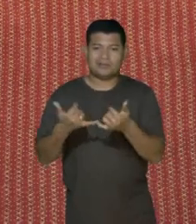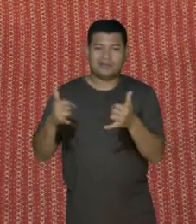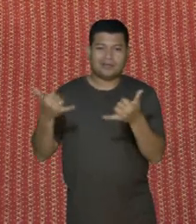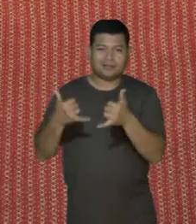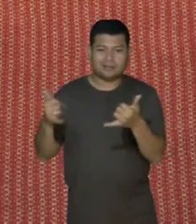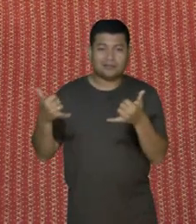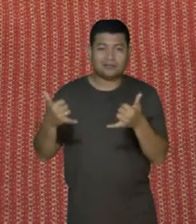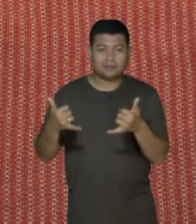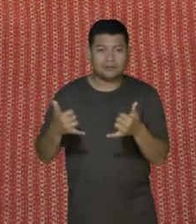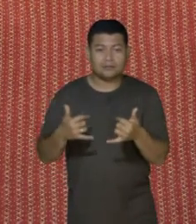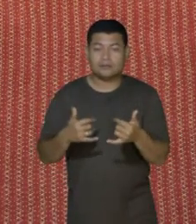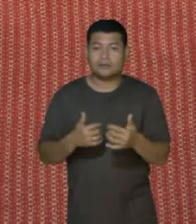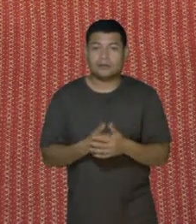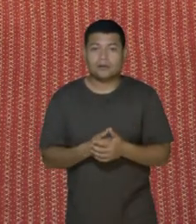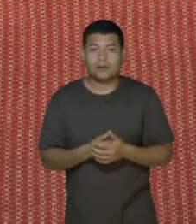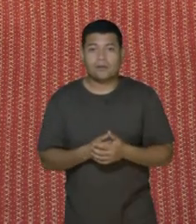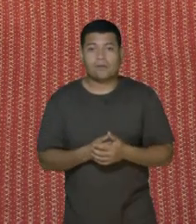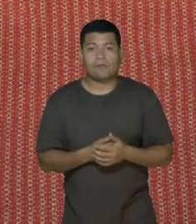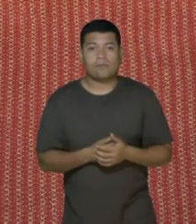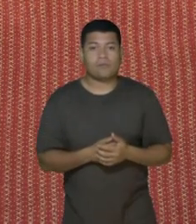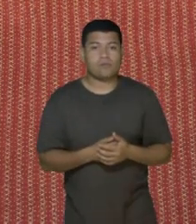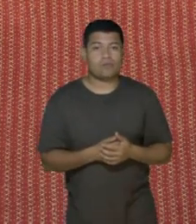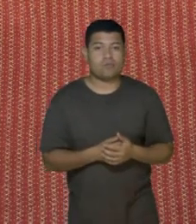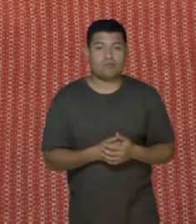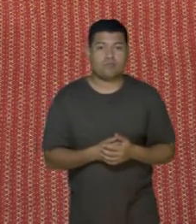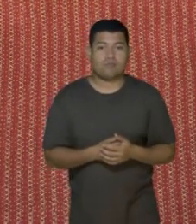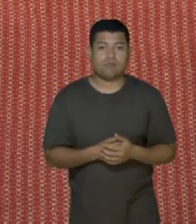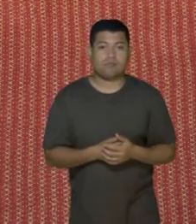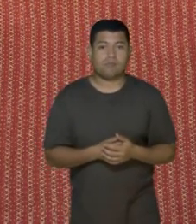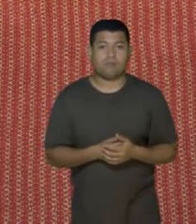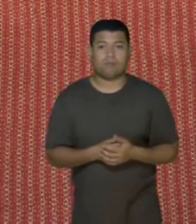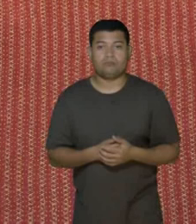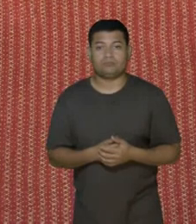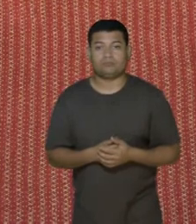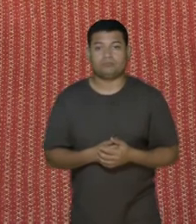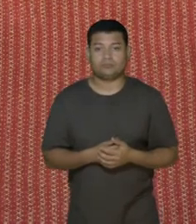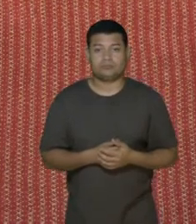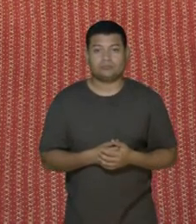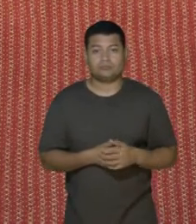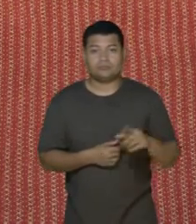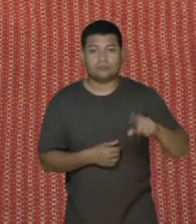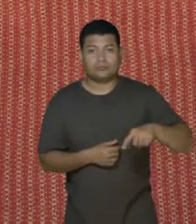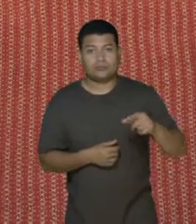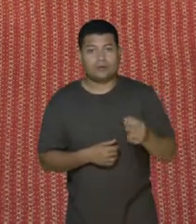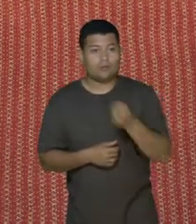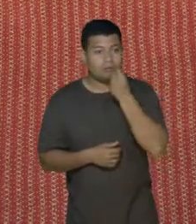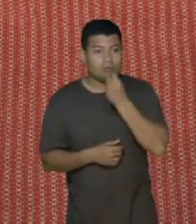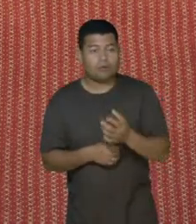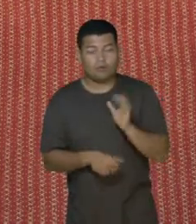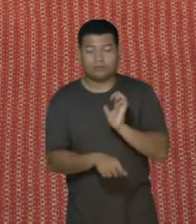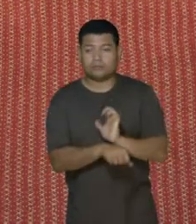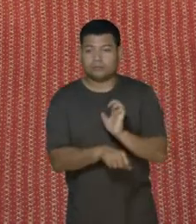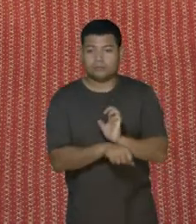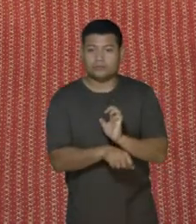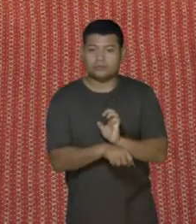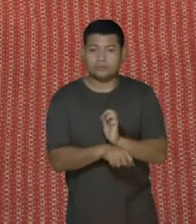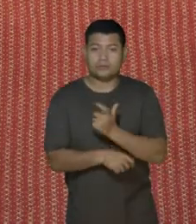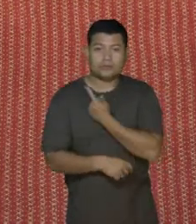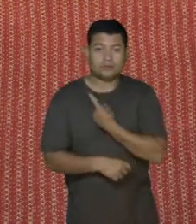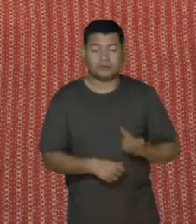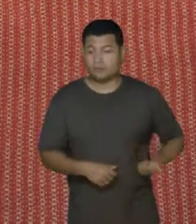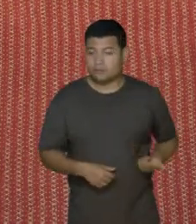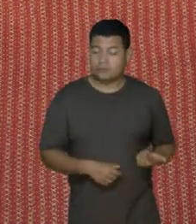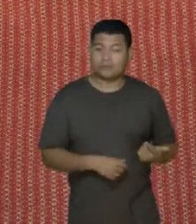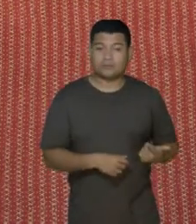equipamentos de transmissão, placas metálicas e congêneres. Então, isso é muito bom para o Estado. Por isso, não há nenhuma razão